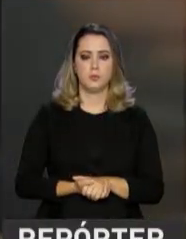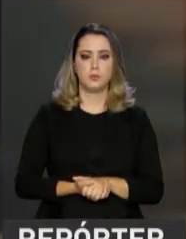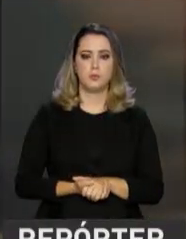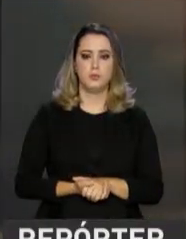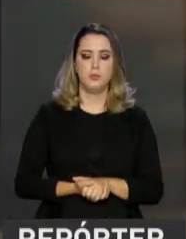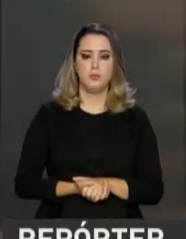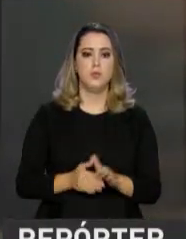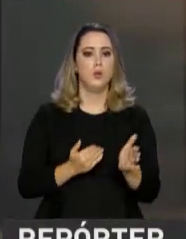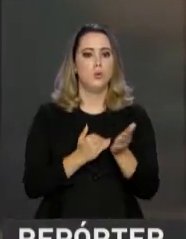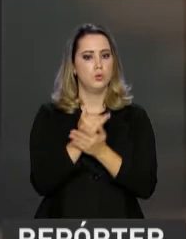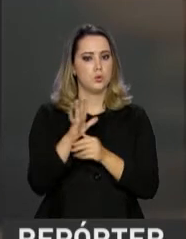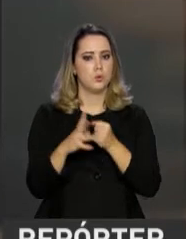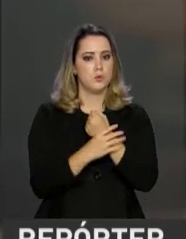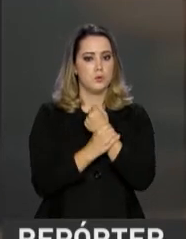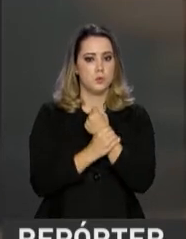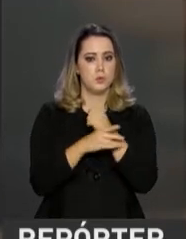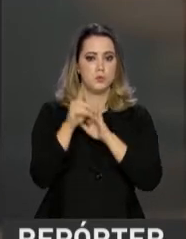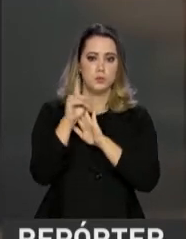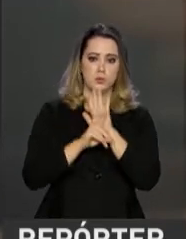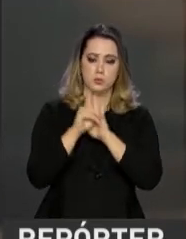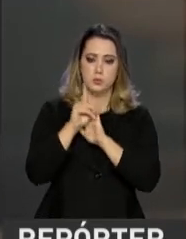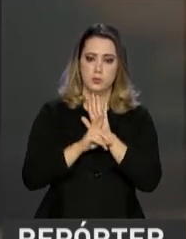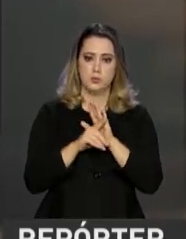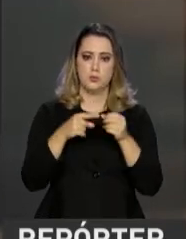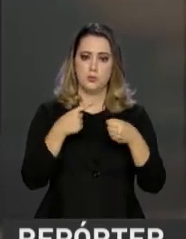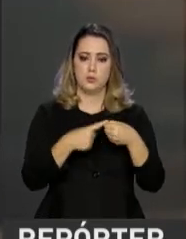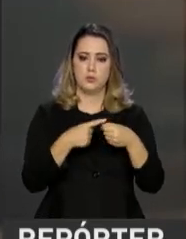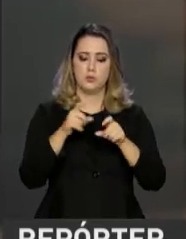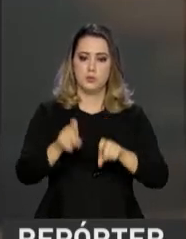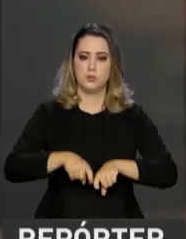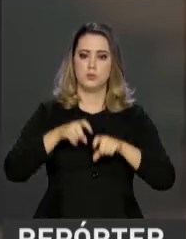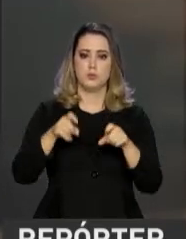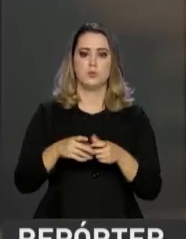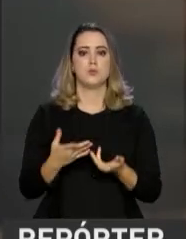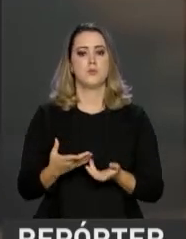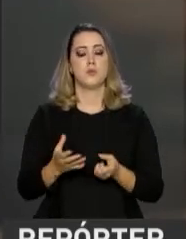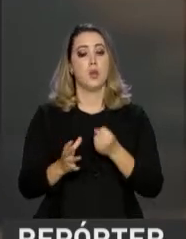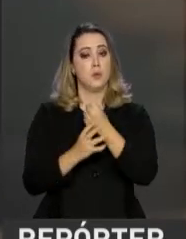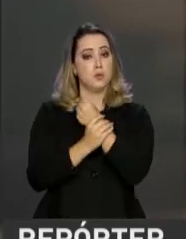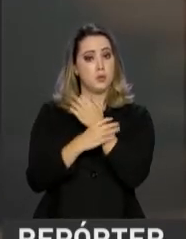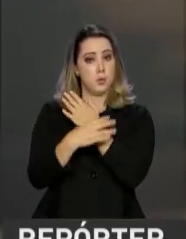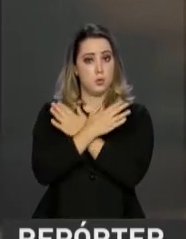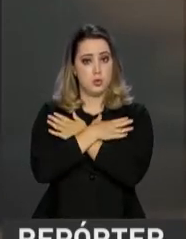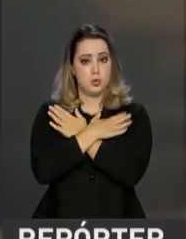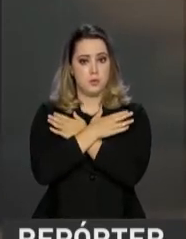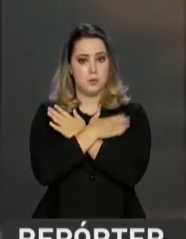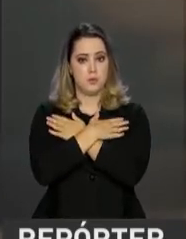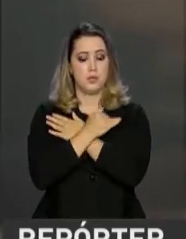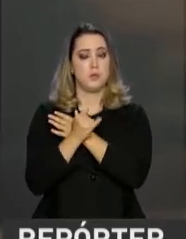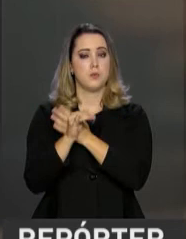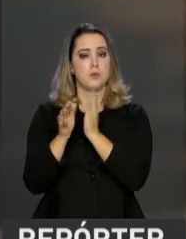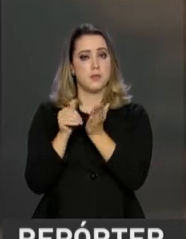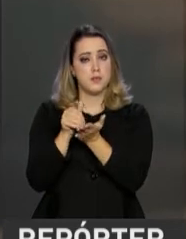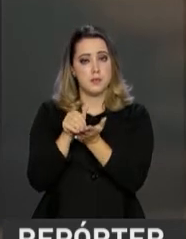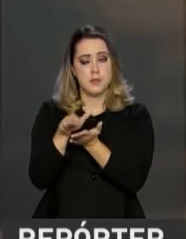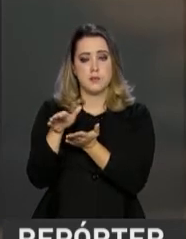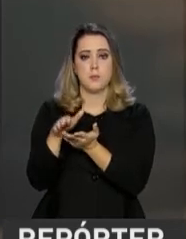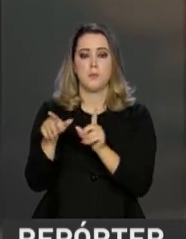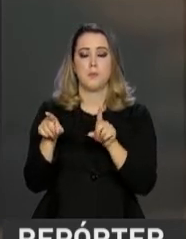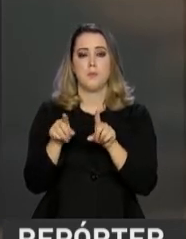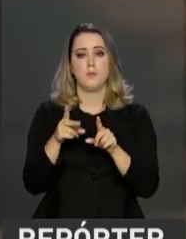continuam assegurados aos trabalhadores da cidade e do campo estão seguro desemprego no caso de demissão sem justa causa